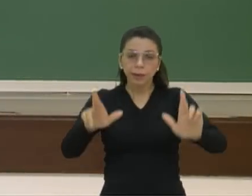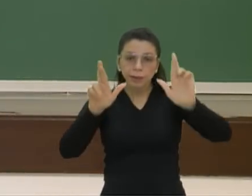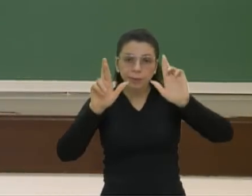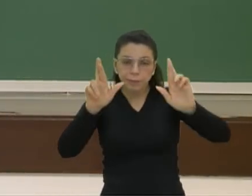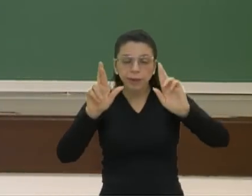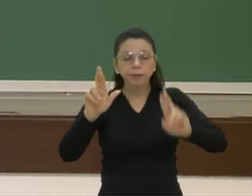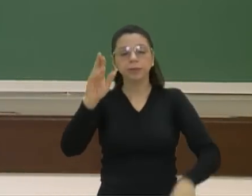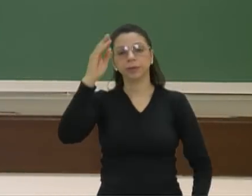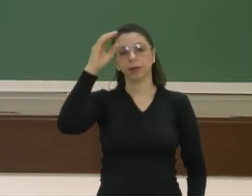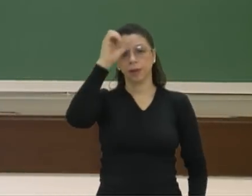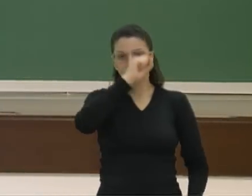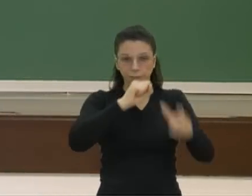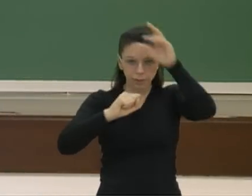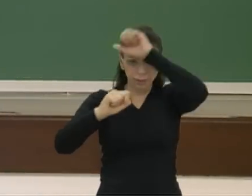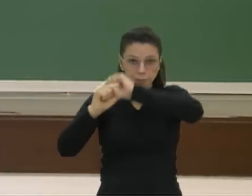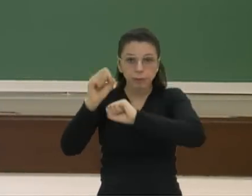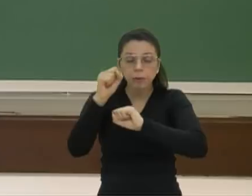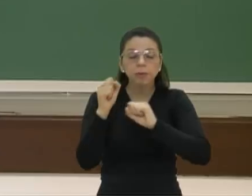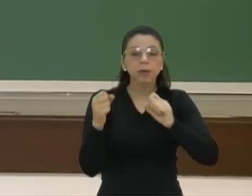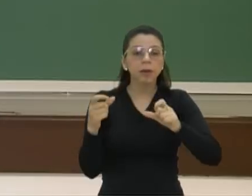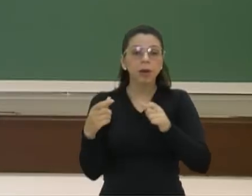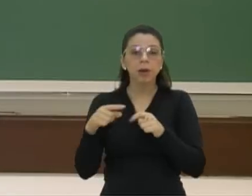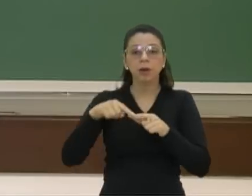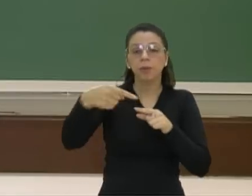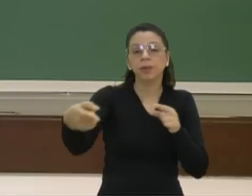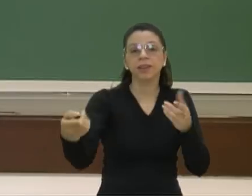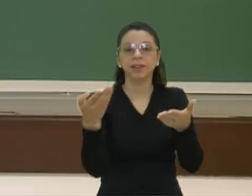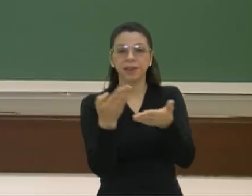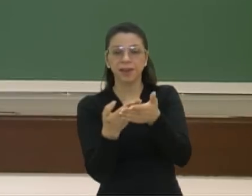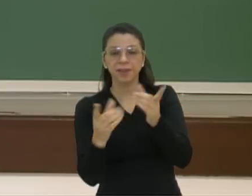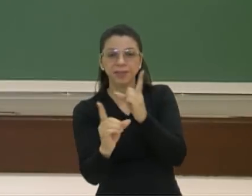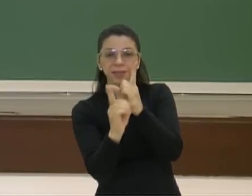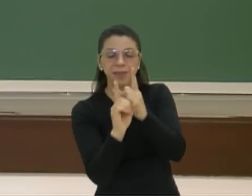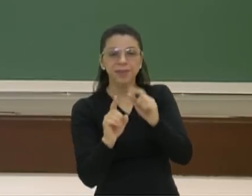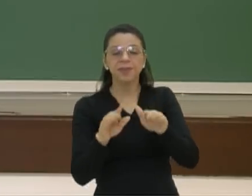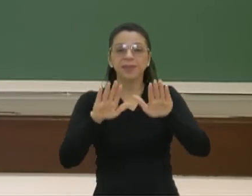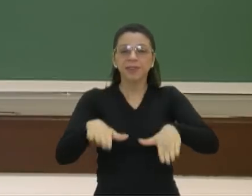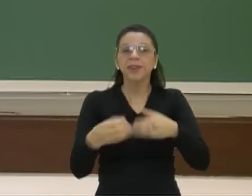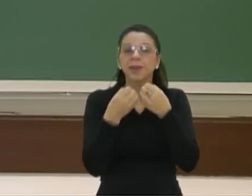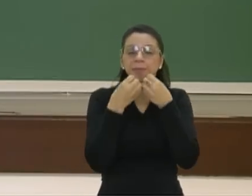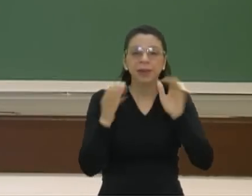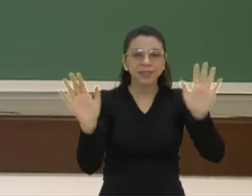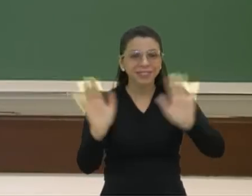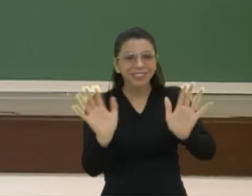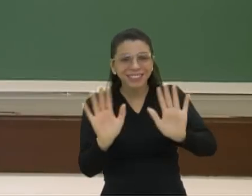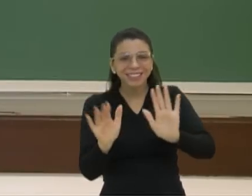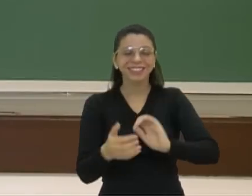aprendido bastante na aula de hoje. Nós nos encontramos na nossa próxima aula e fiquem bem. Tchau, tchau!